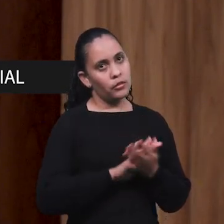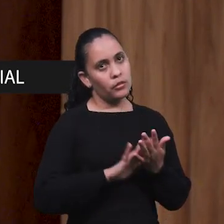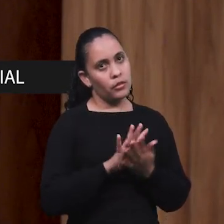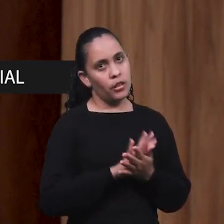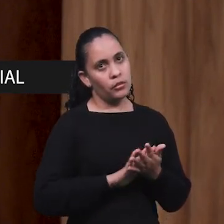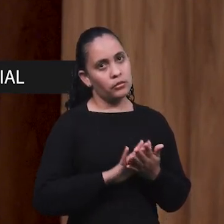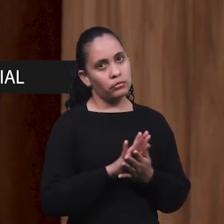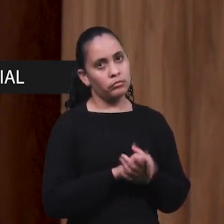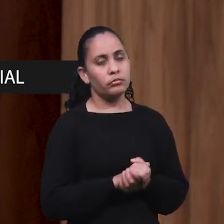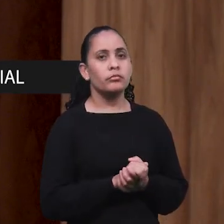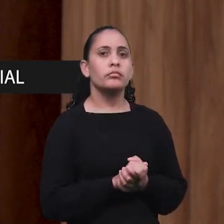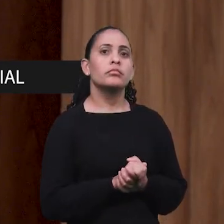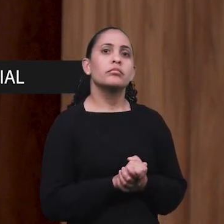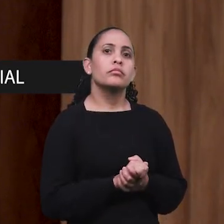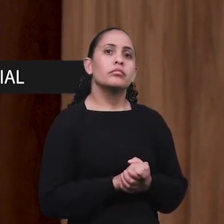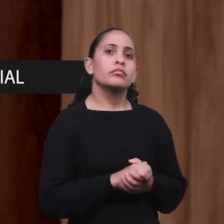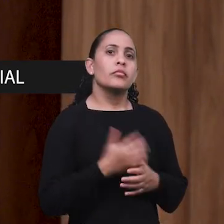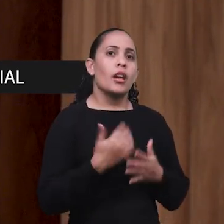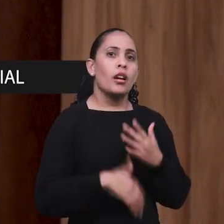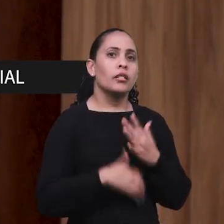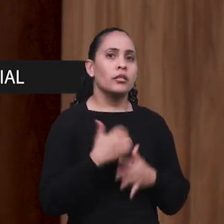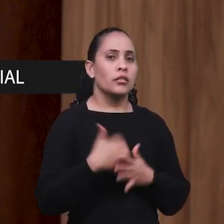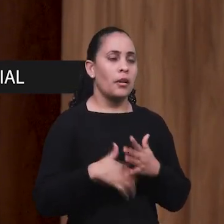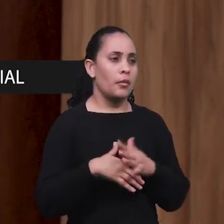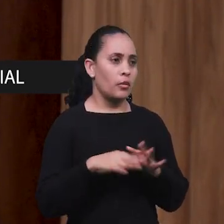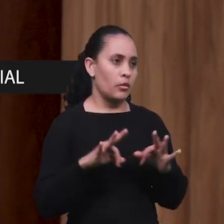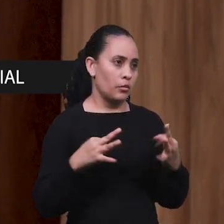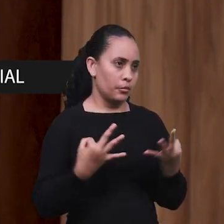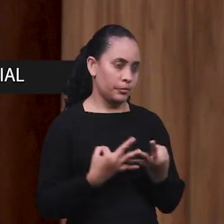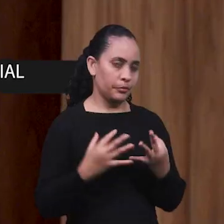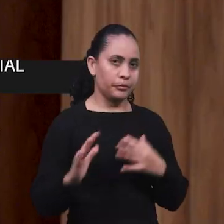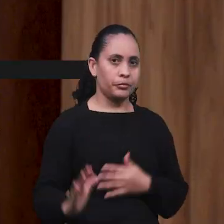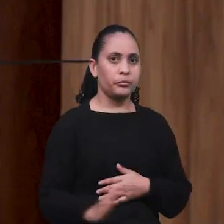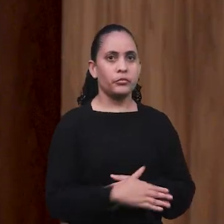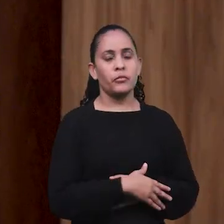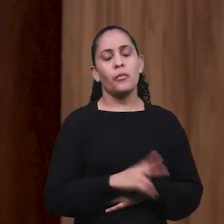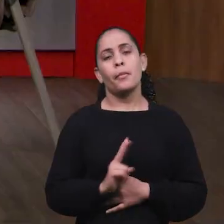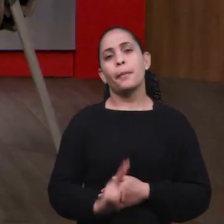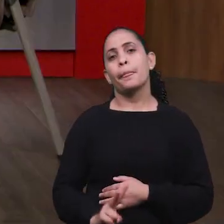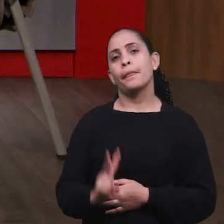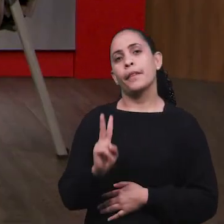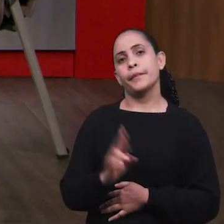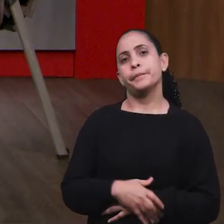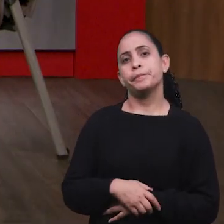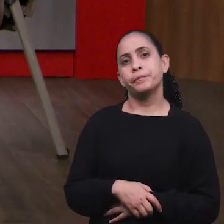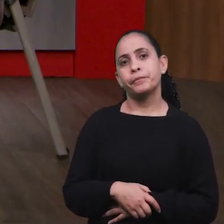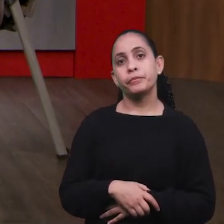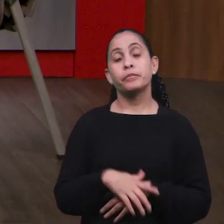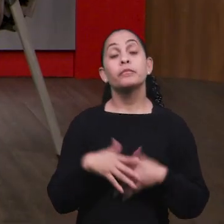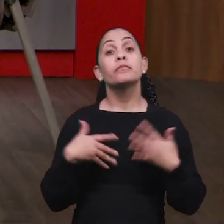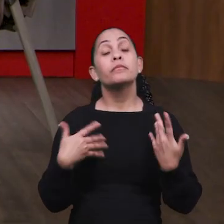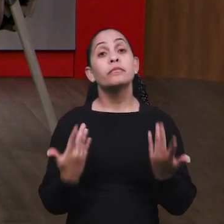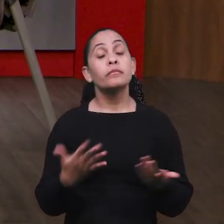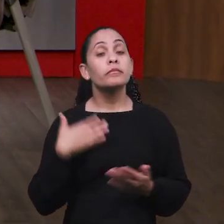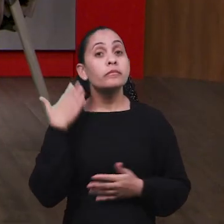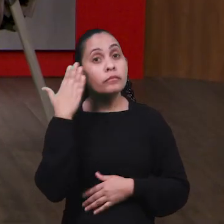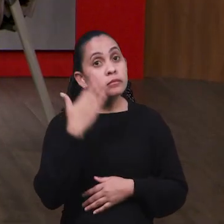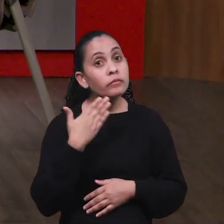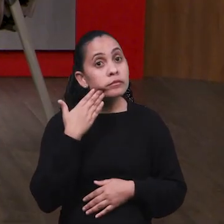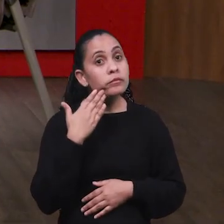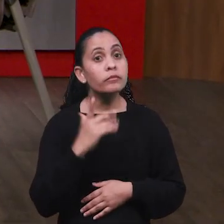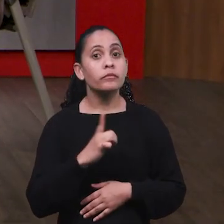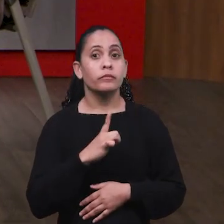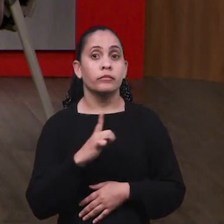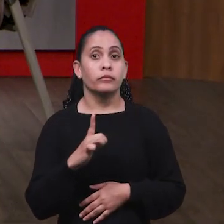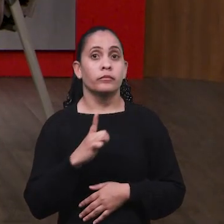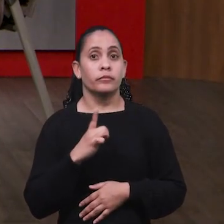não é nada que atrapalhe o orçamento de uma família, né? Mas vamos lá. Então eu quero dizer, qual a mensagem